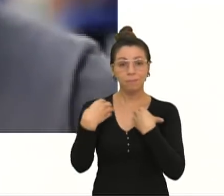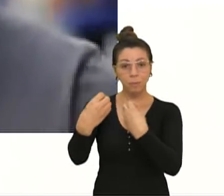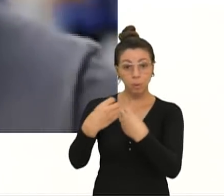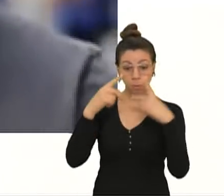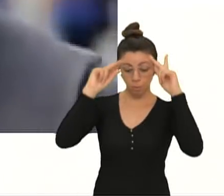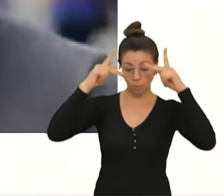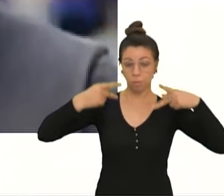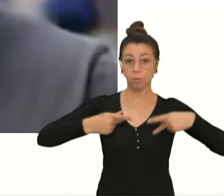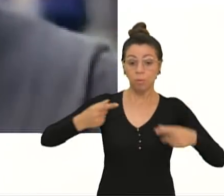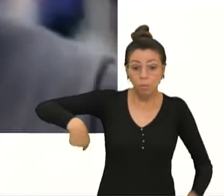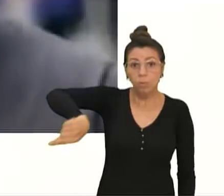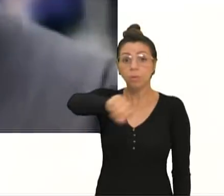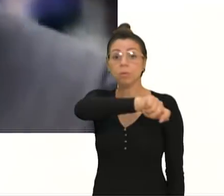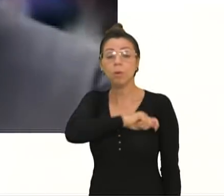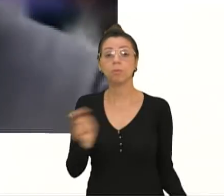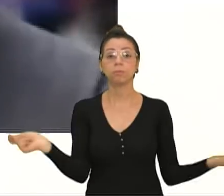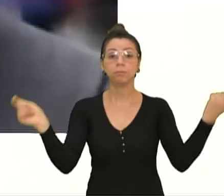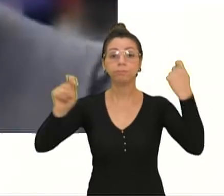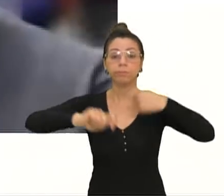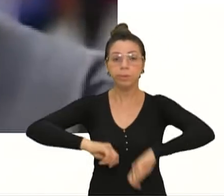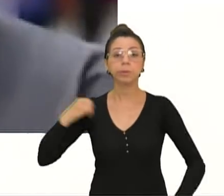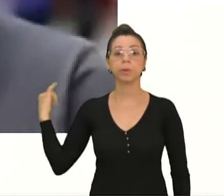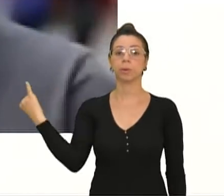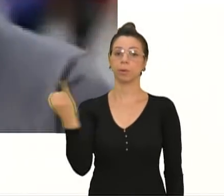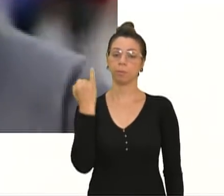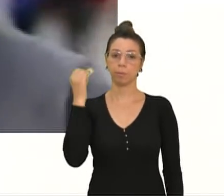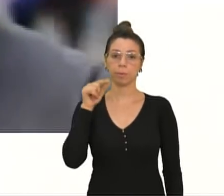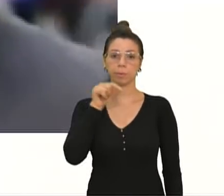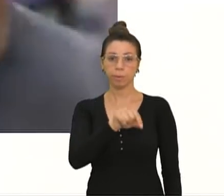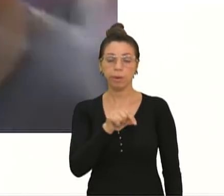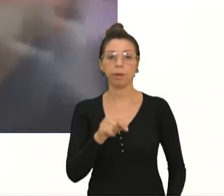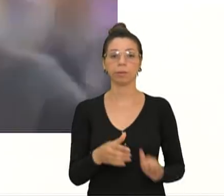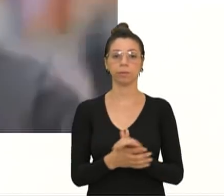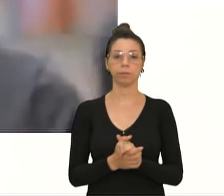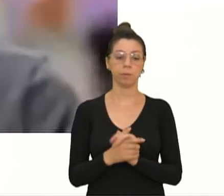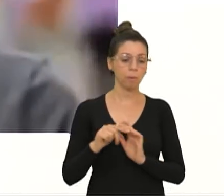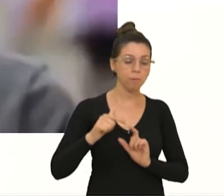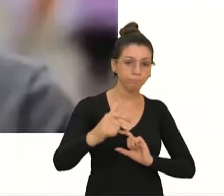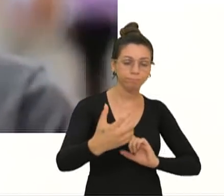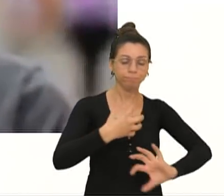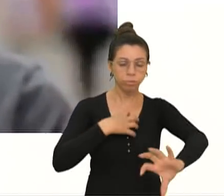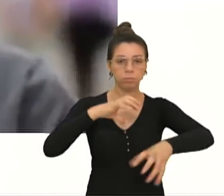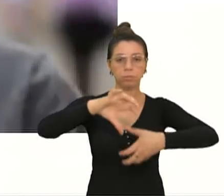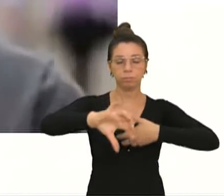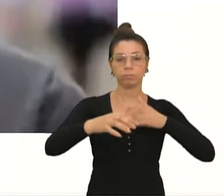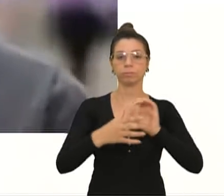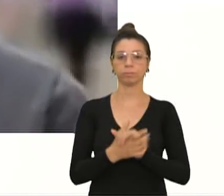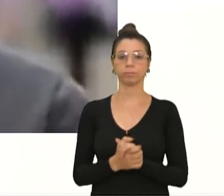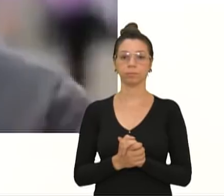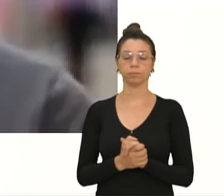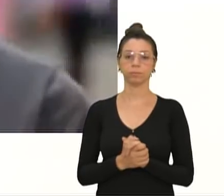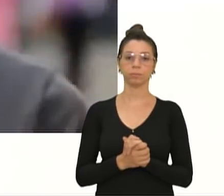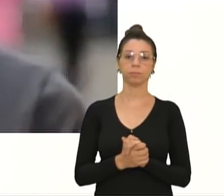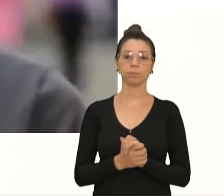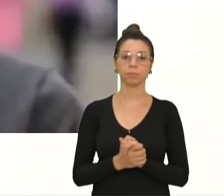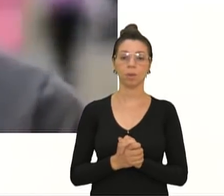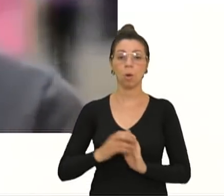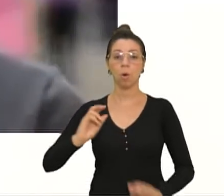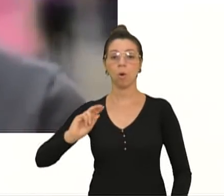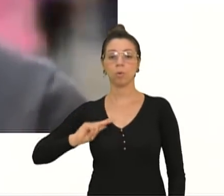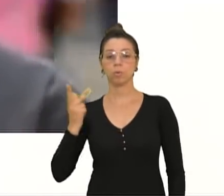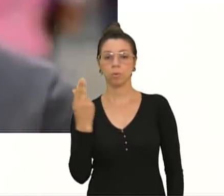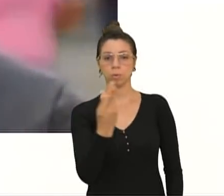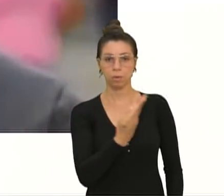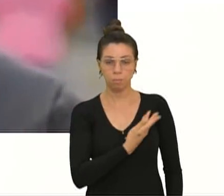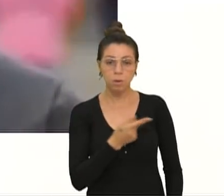humanos, devemos nos importar uns com os outros. Segundo os Hebreus, fomos feitos um do